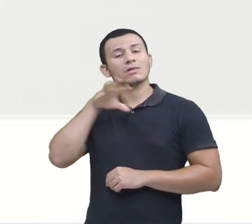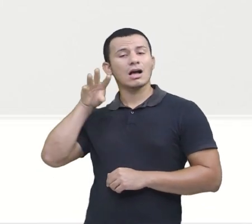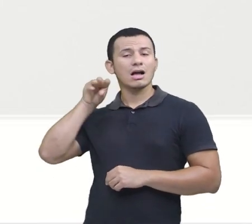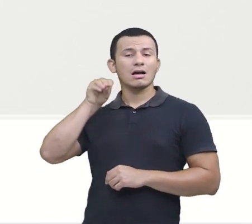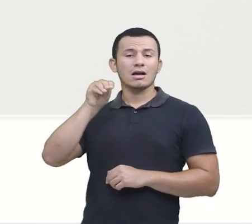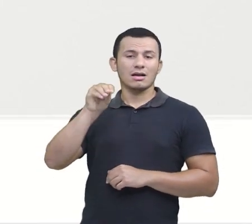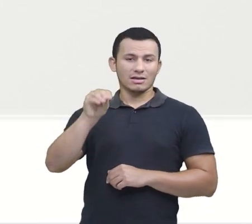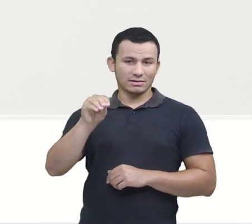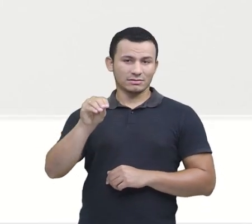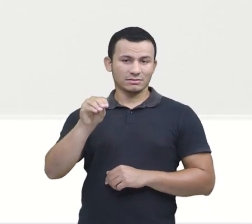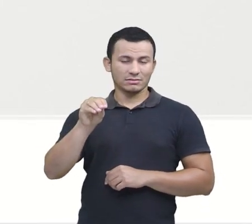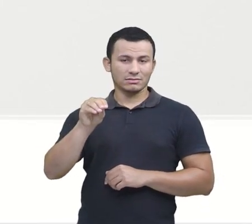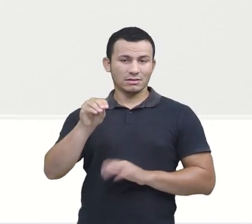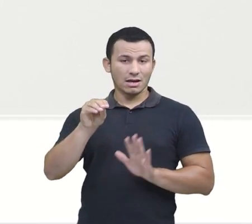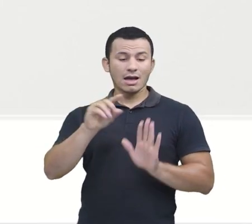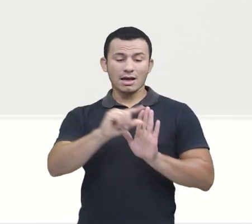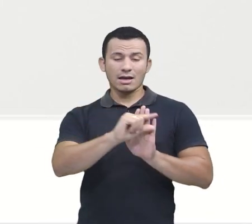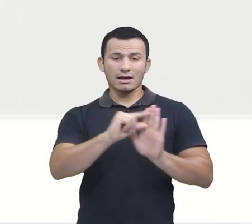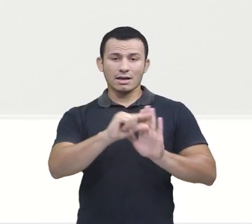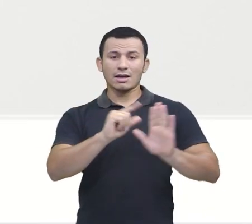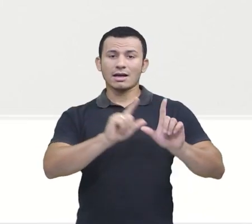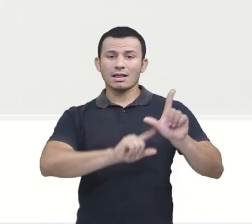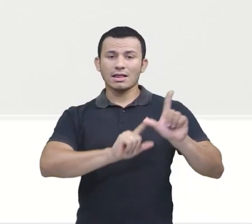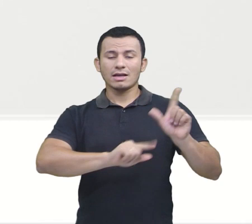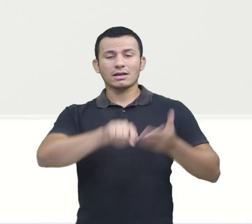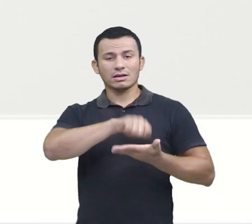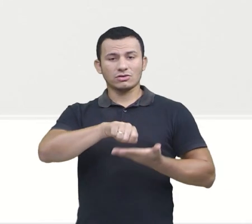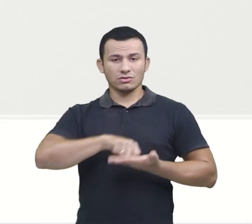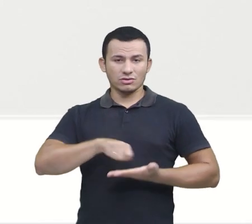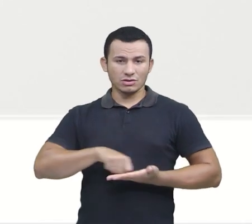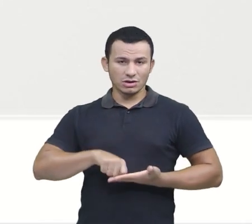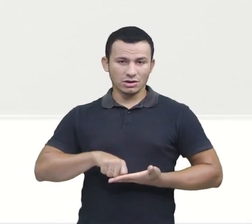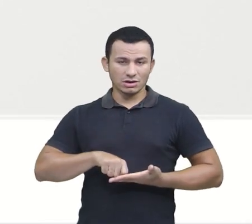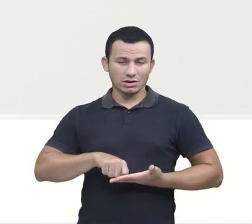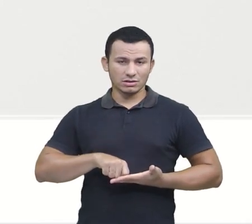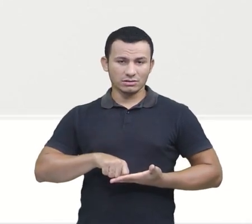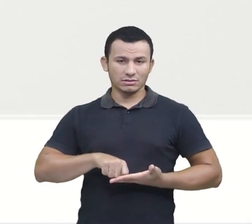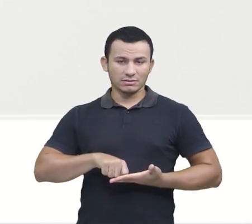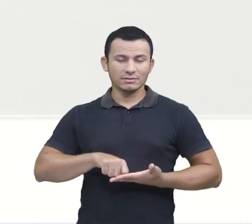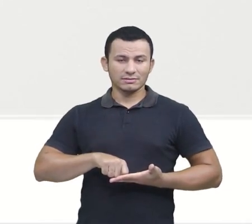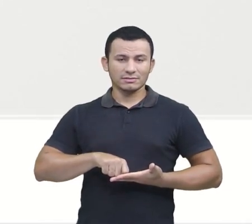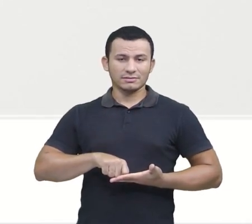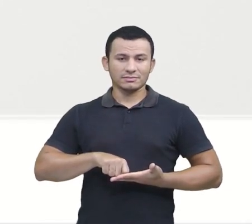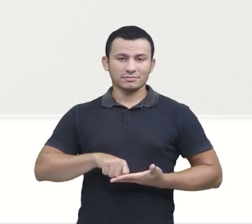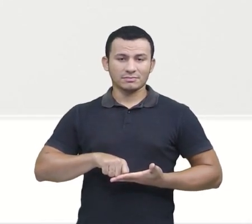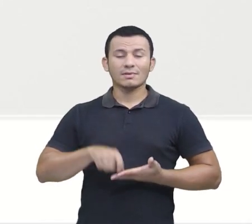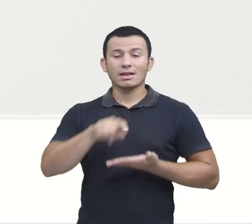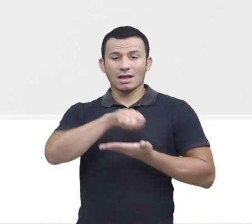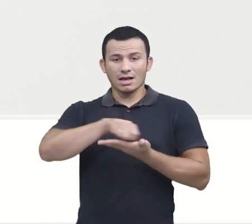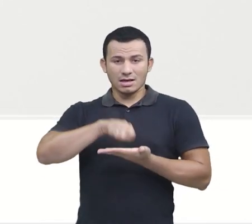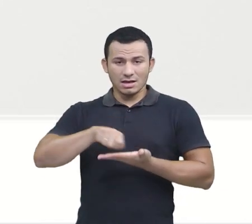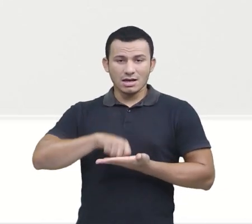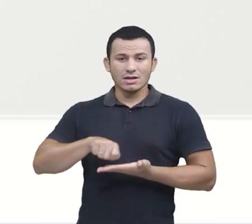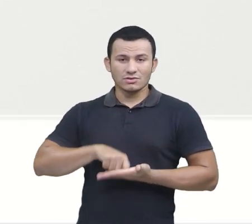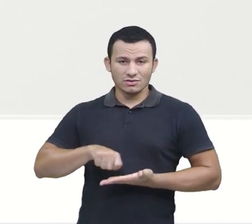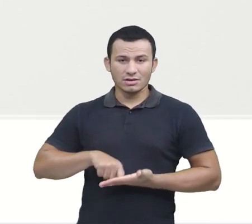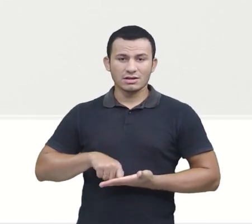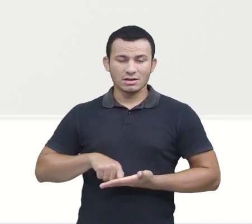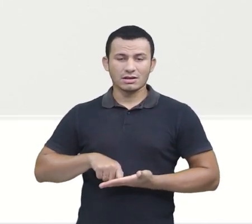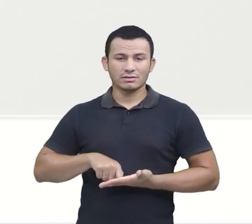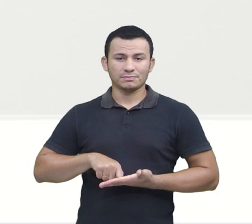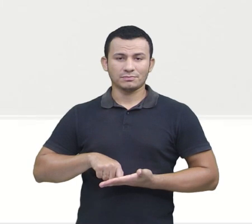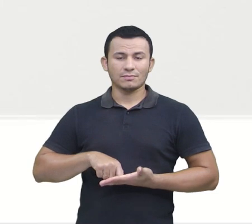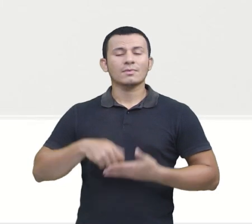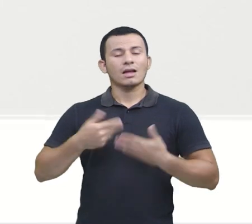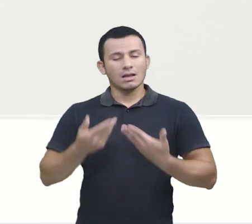Ela está escrita, essa daqui, ela está escrita ou ela está falada? Ela está escrita. Então,